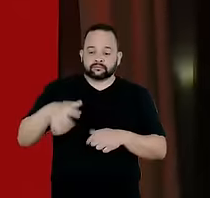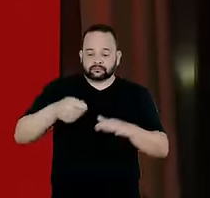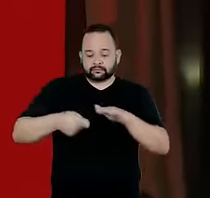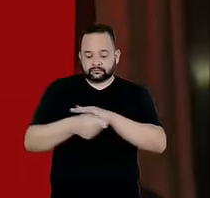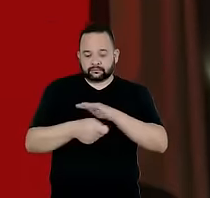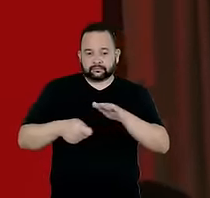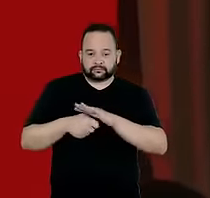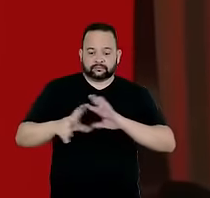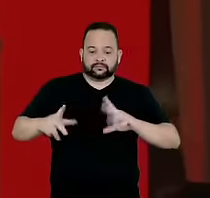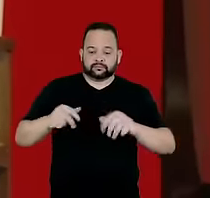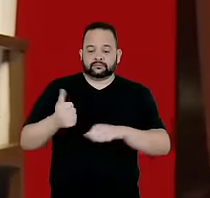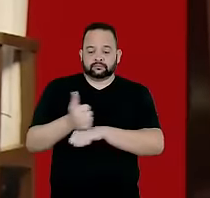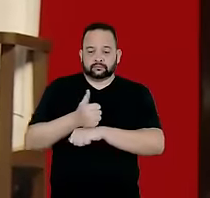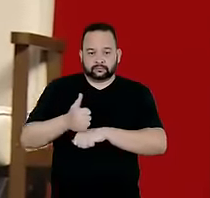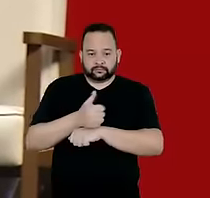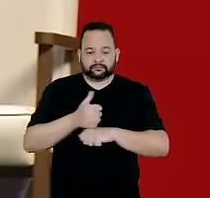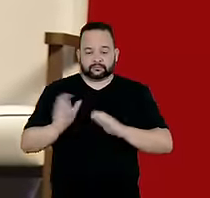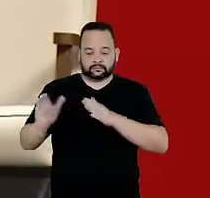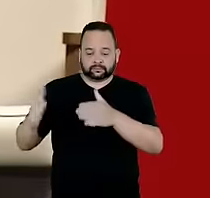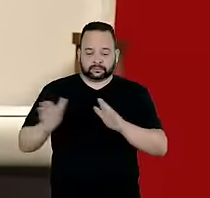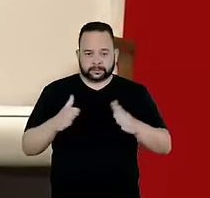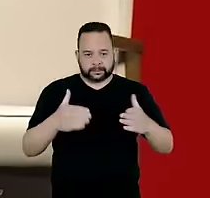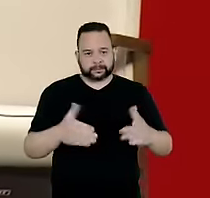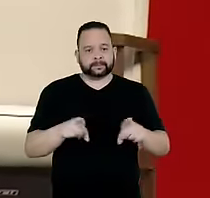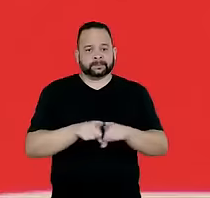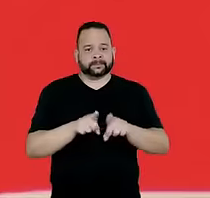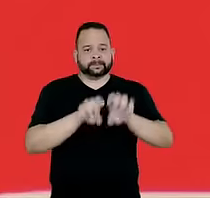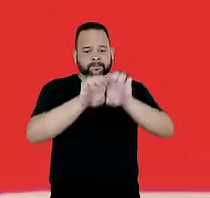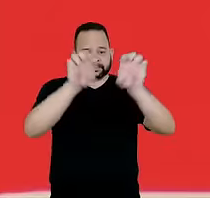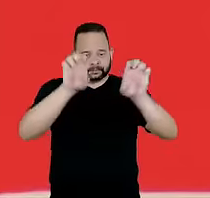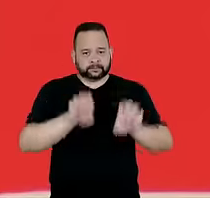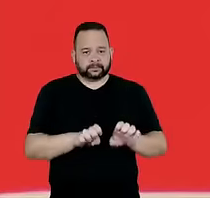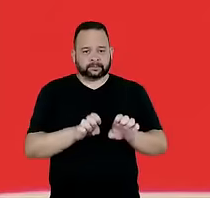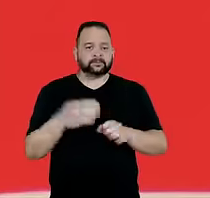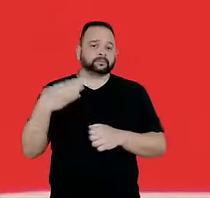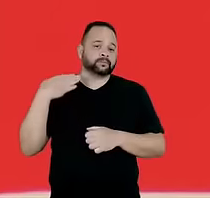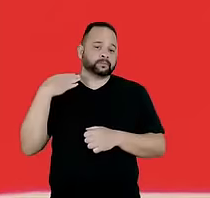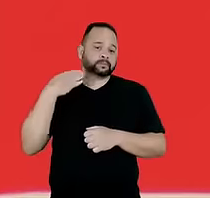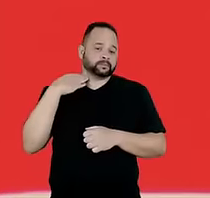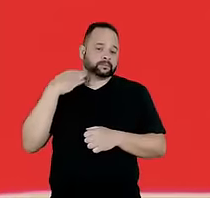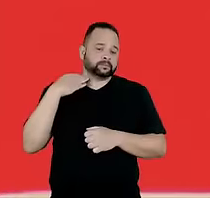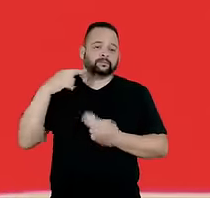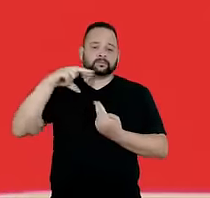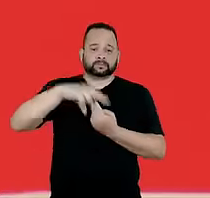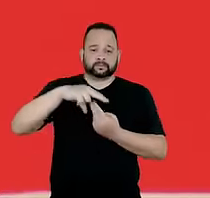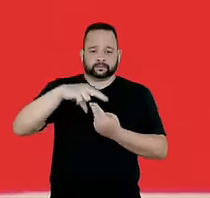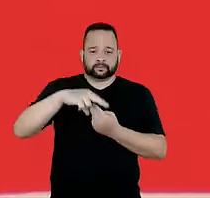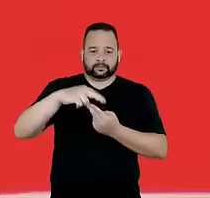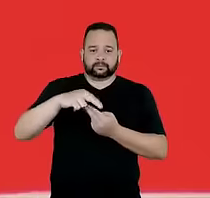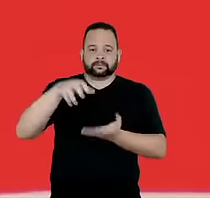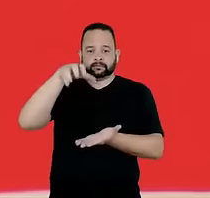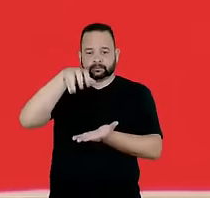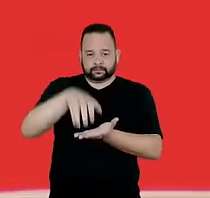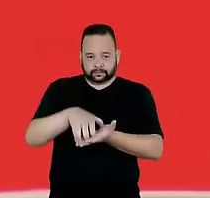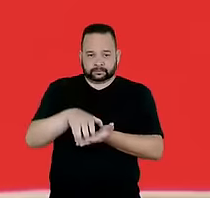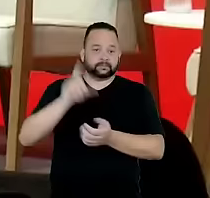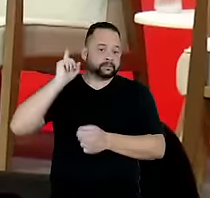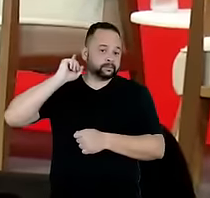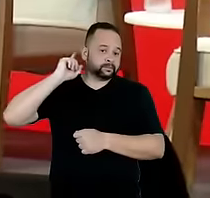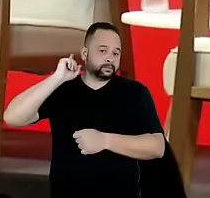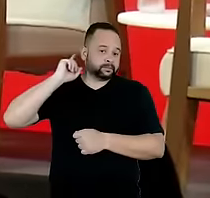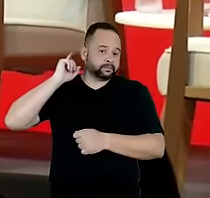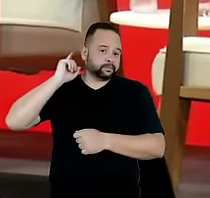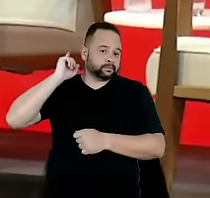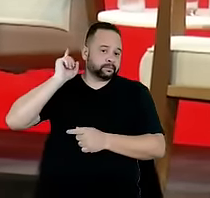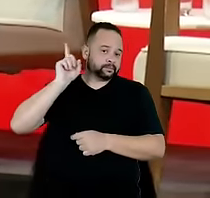também da nossa estrutura externa do Bradesco Bank eh sediada em Miami nos Unidos como vocês podem ver